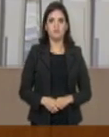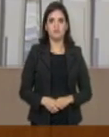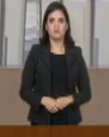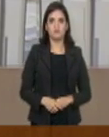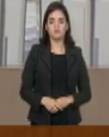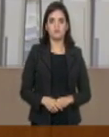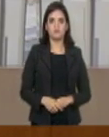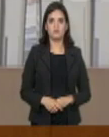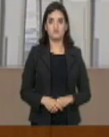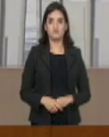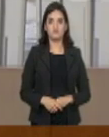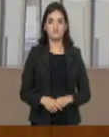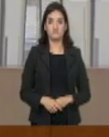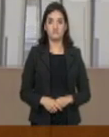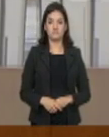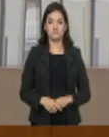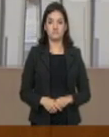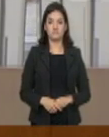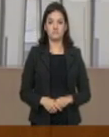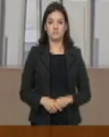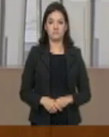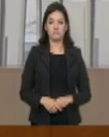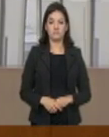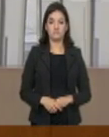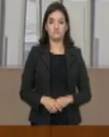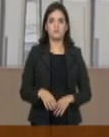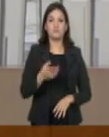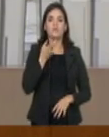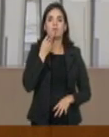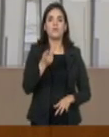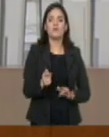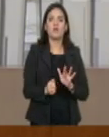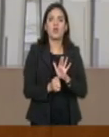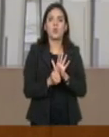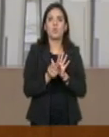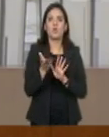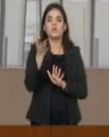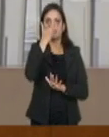somente após o trânsito em julgado dos processos.